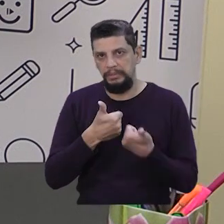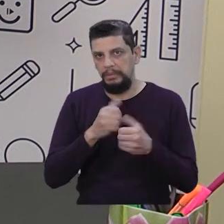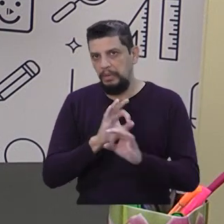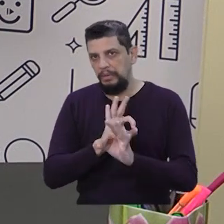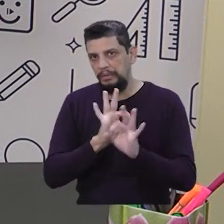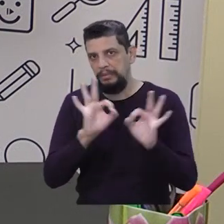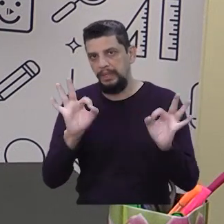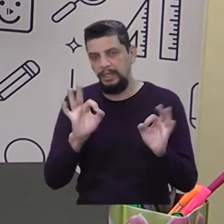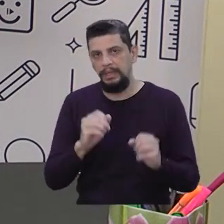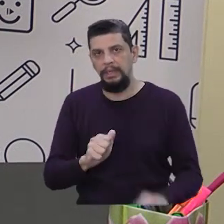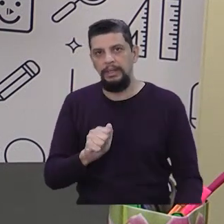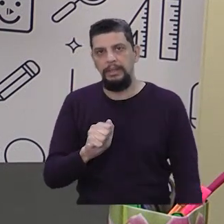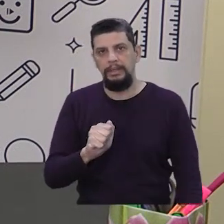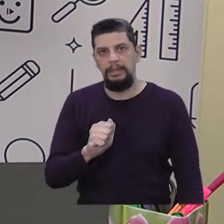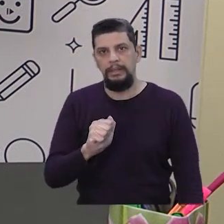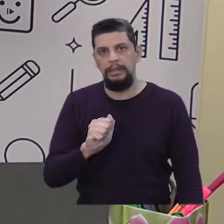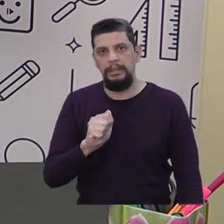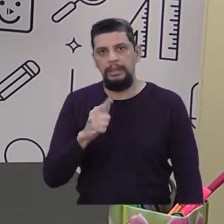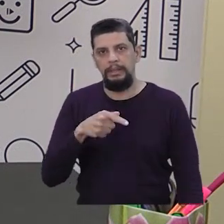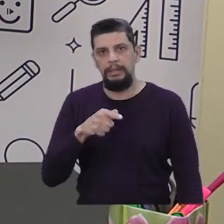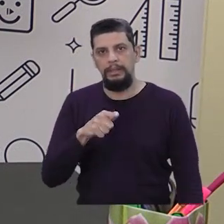Muito bem. Então,